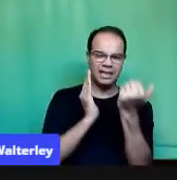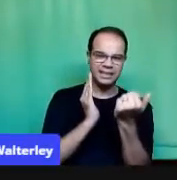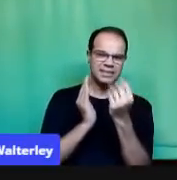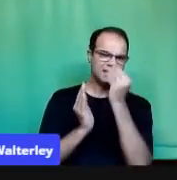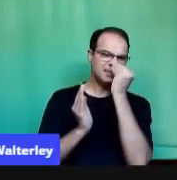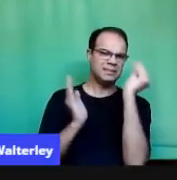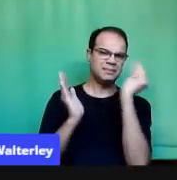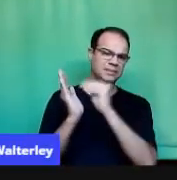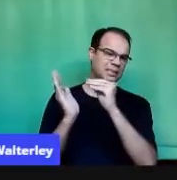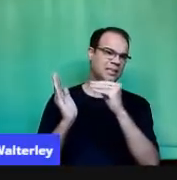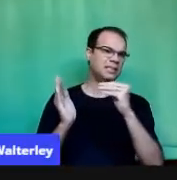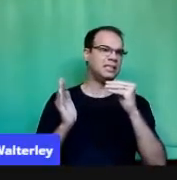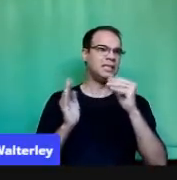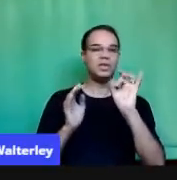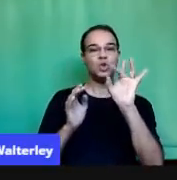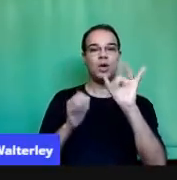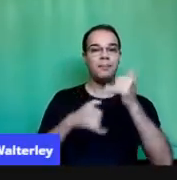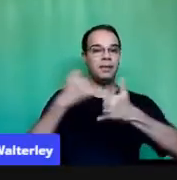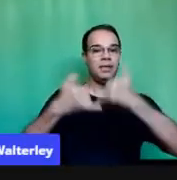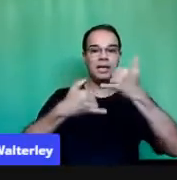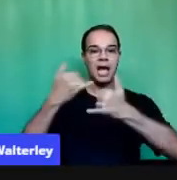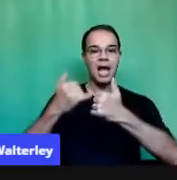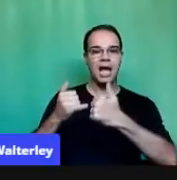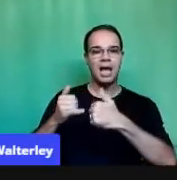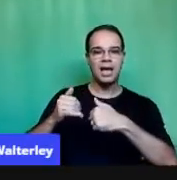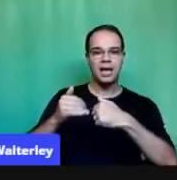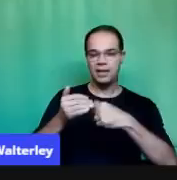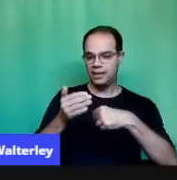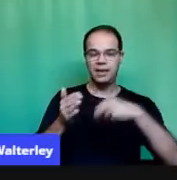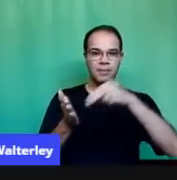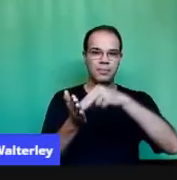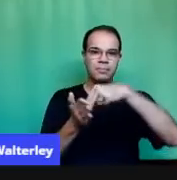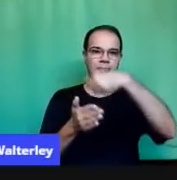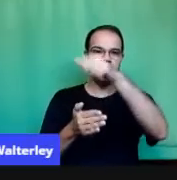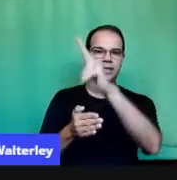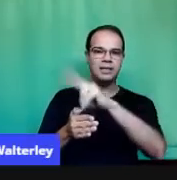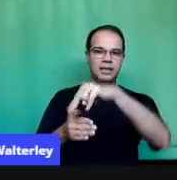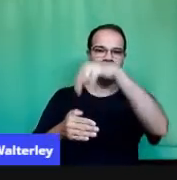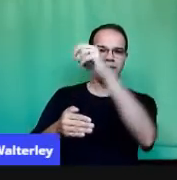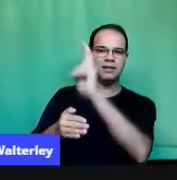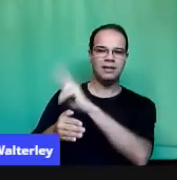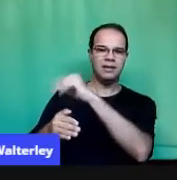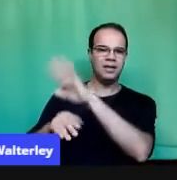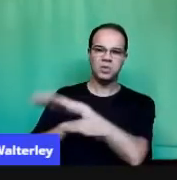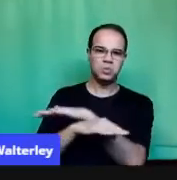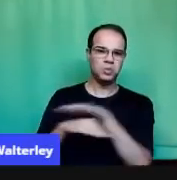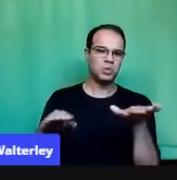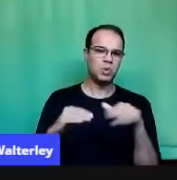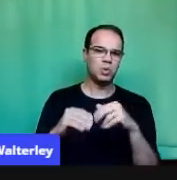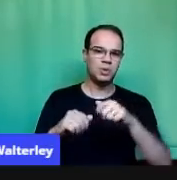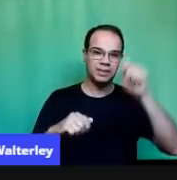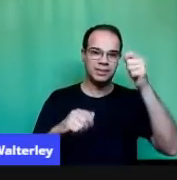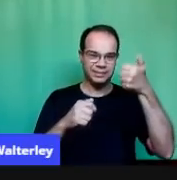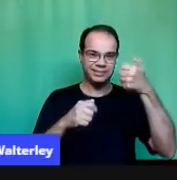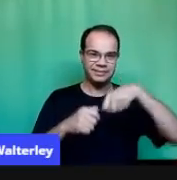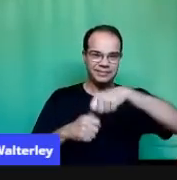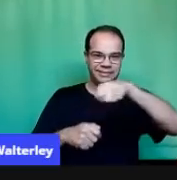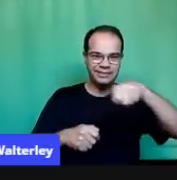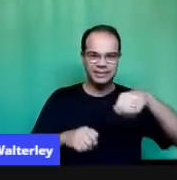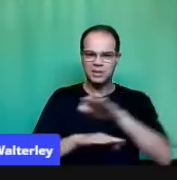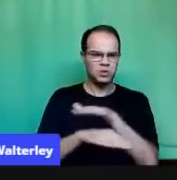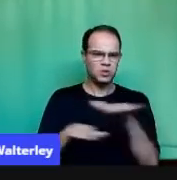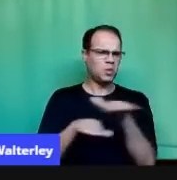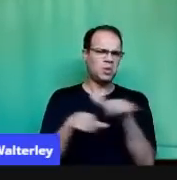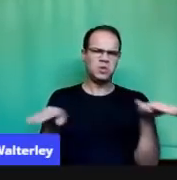apenas por diversão. E nós precisamos pensar em toda essa linha do tempo, na construção